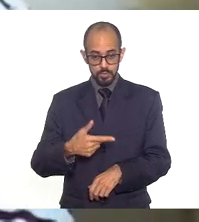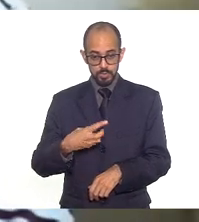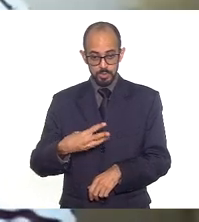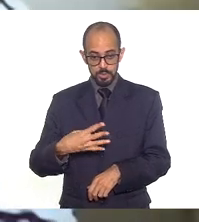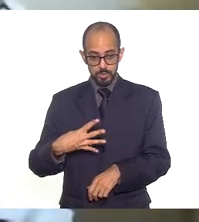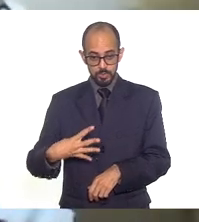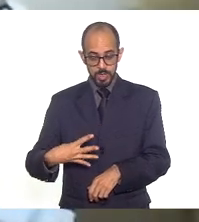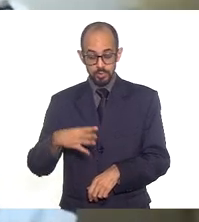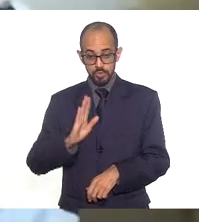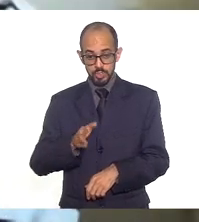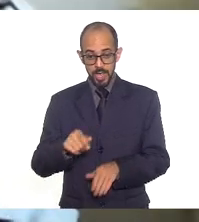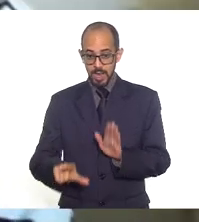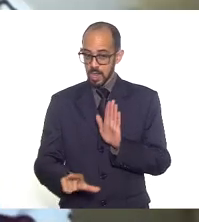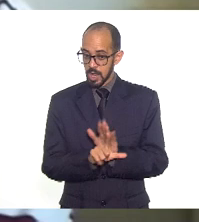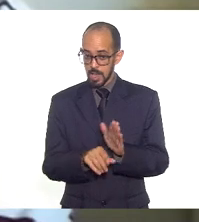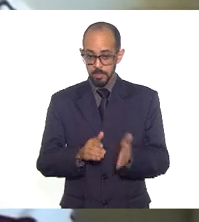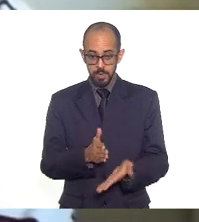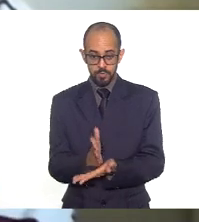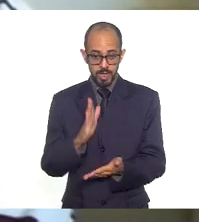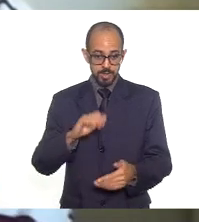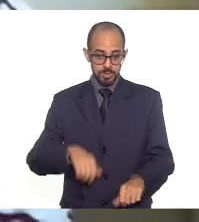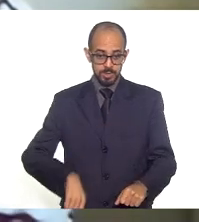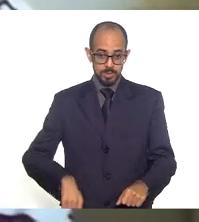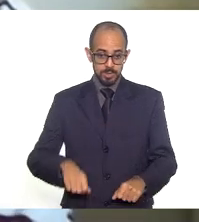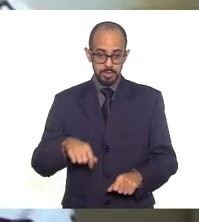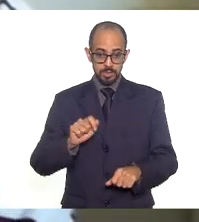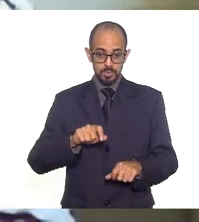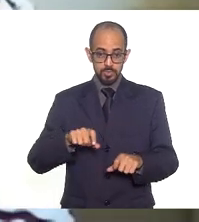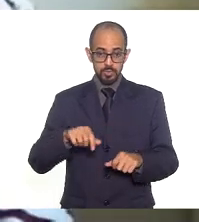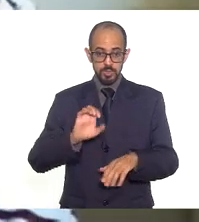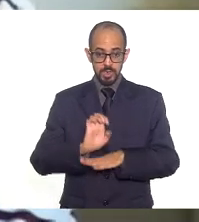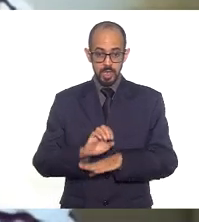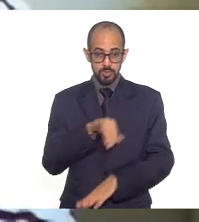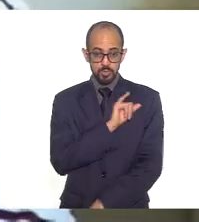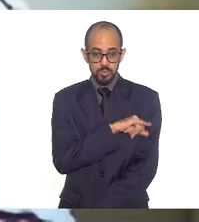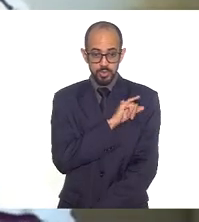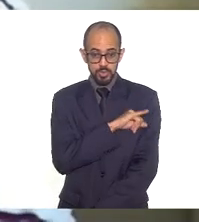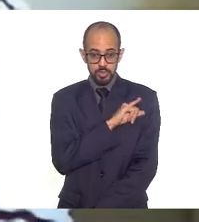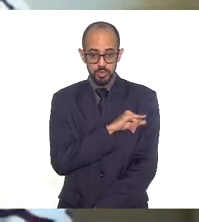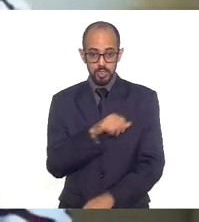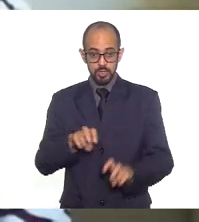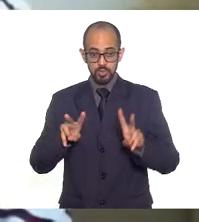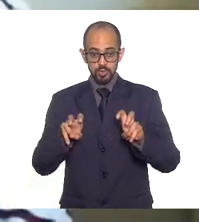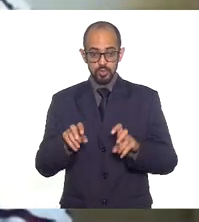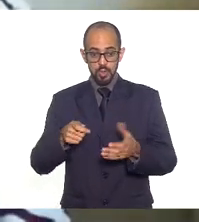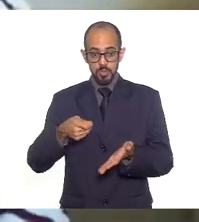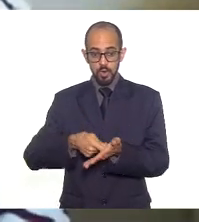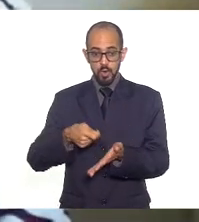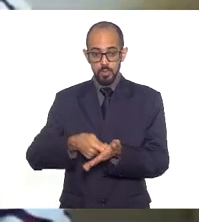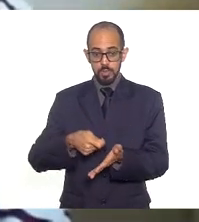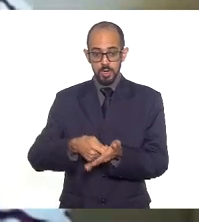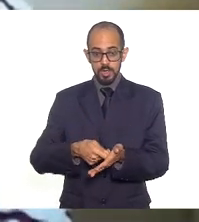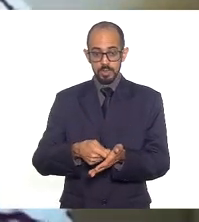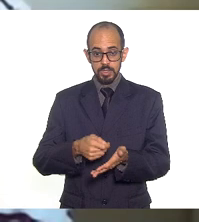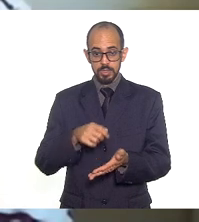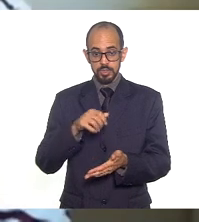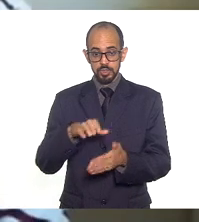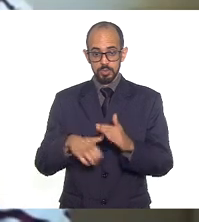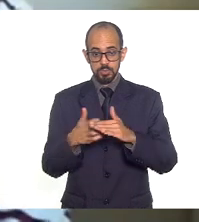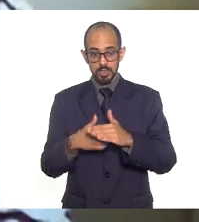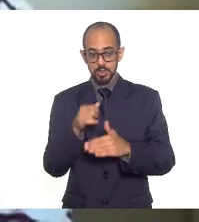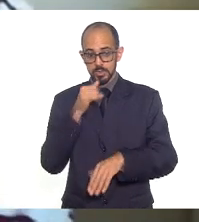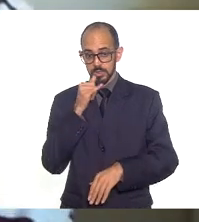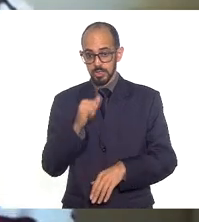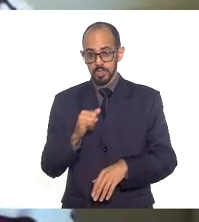de 2018, mas dispõe-se no âmbito do Estado do Rio de Janeiro sobre cobranças por estimativas das concessionárias fornecedoras